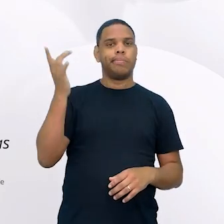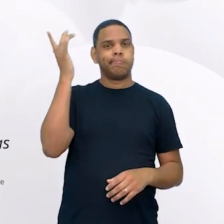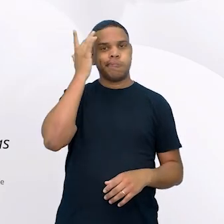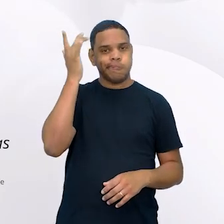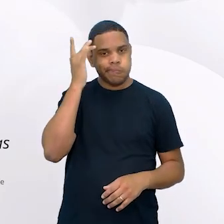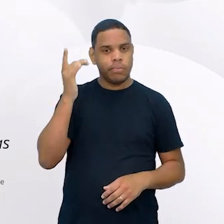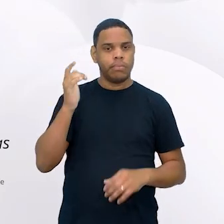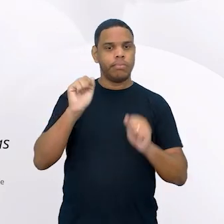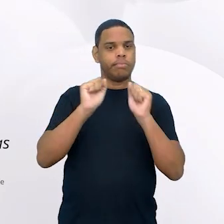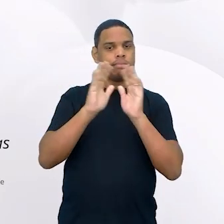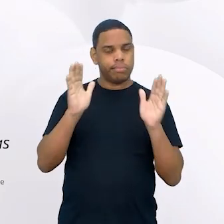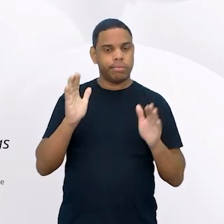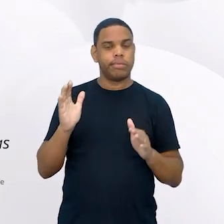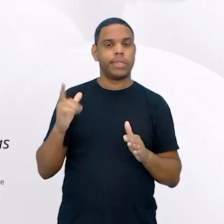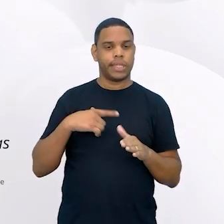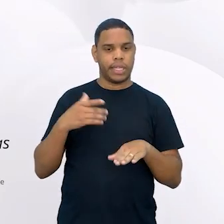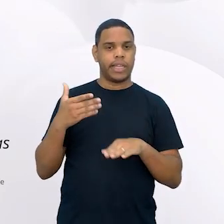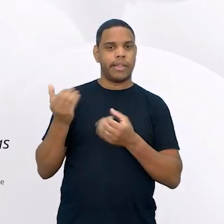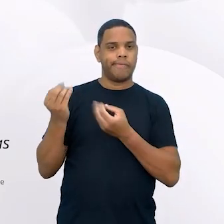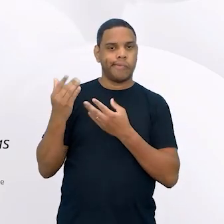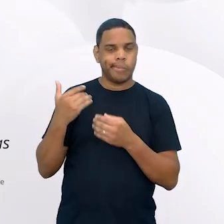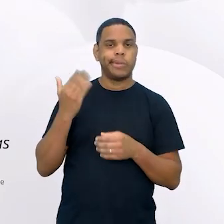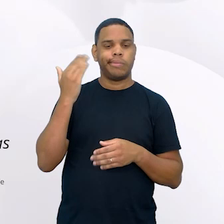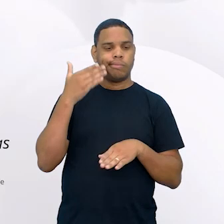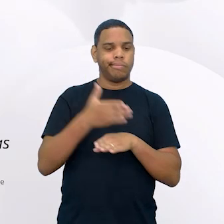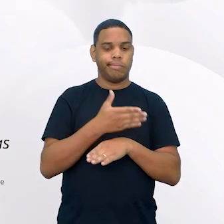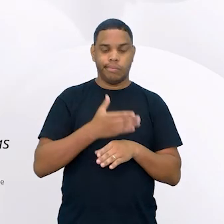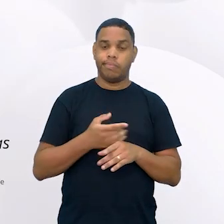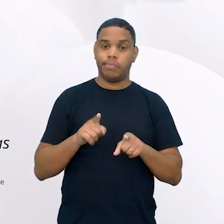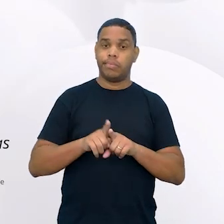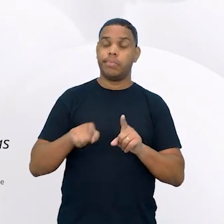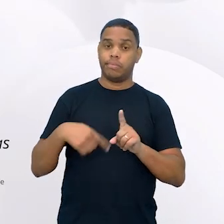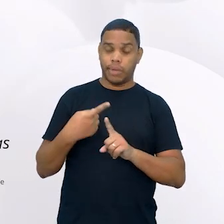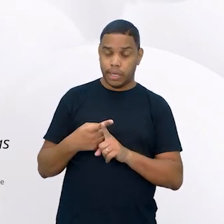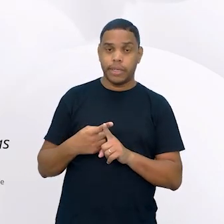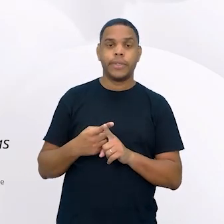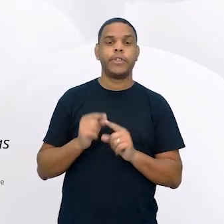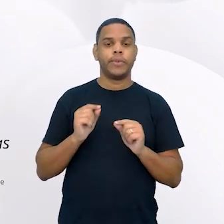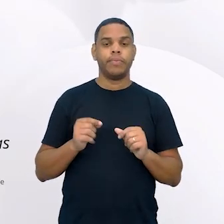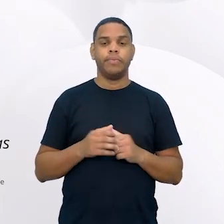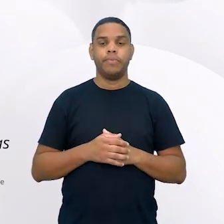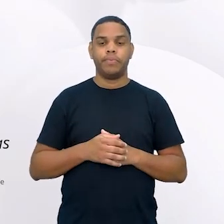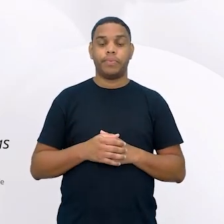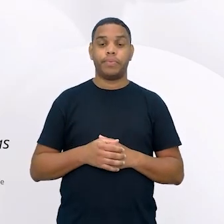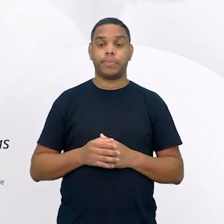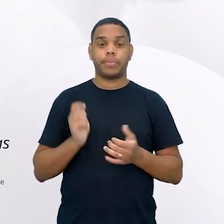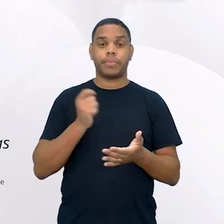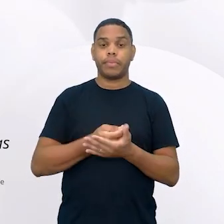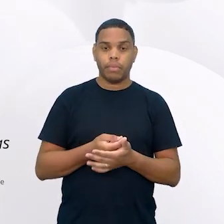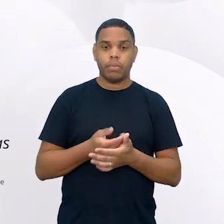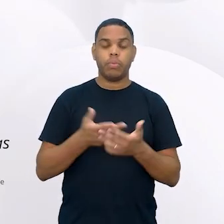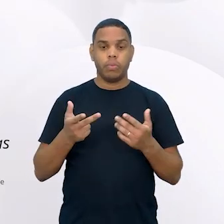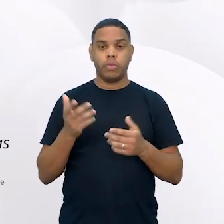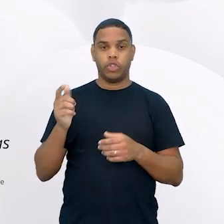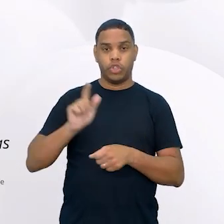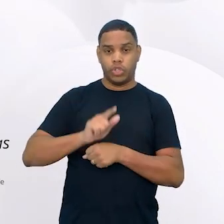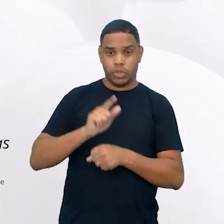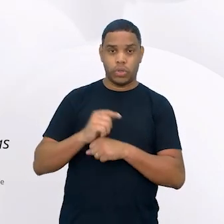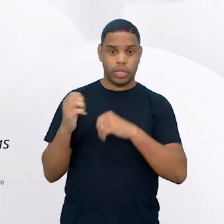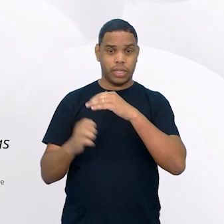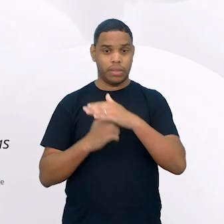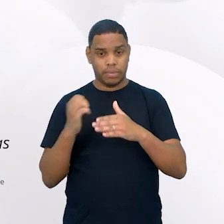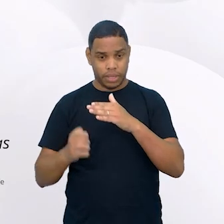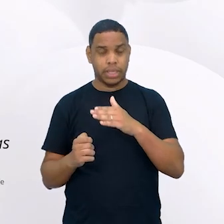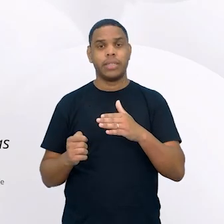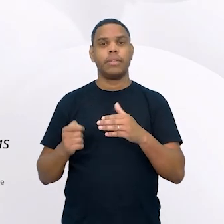as pessoas com mais acesso à informação e com mais capacidade até, por serem gestores de empresa ou por capacidade